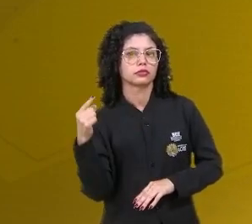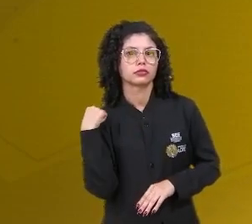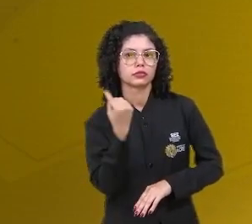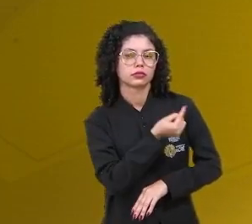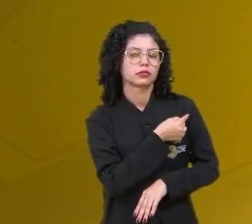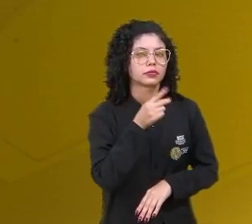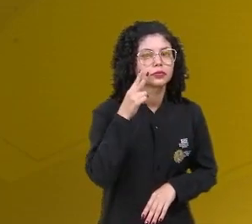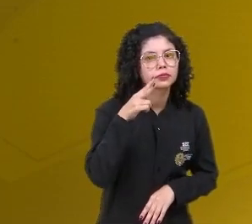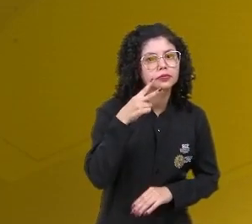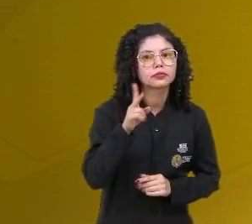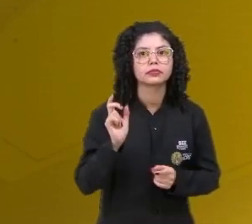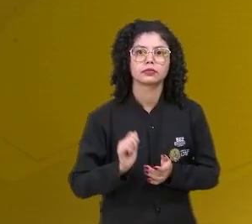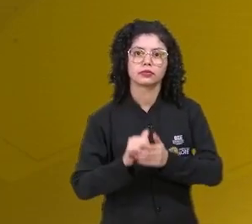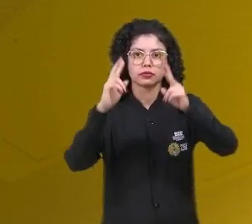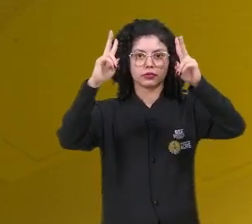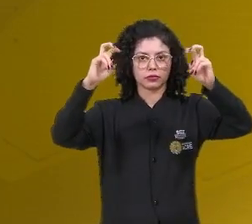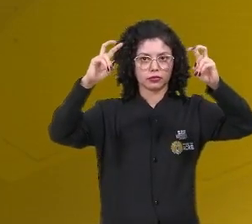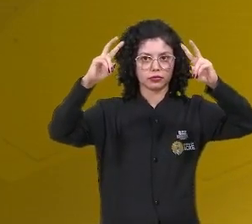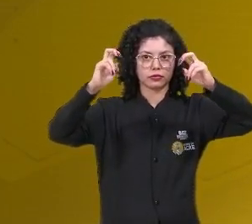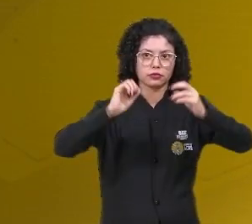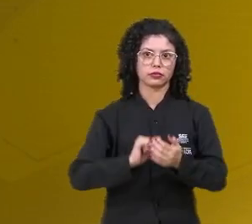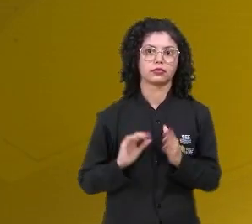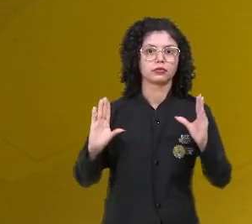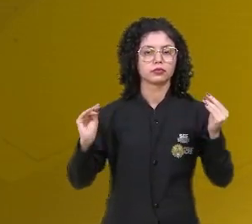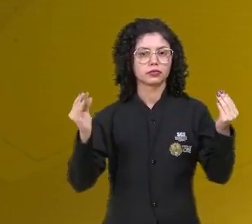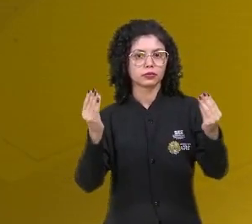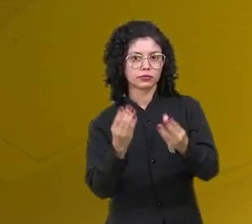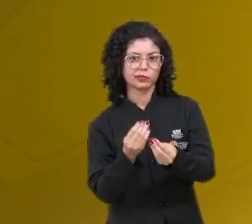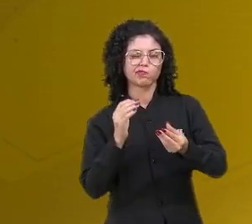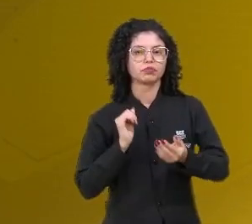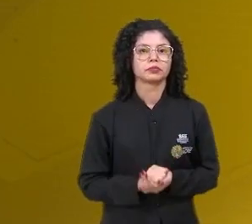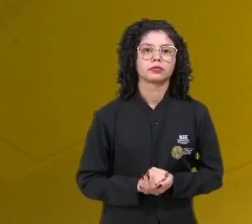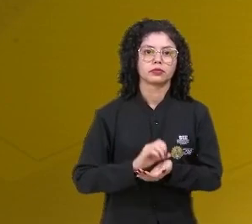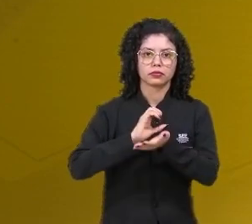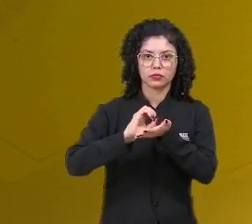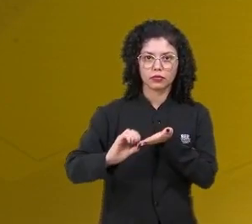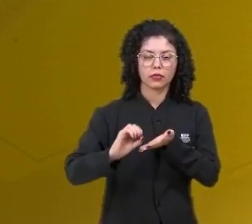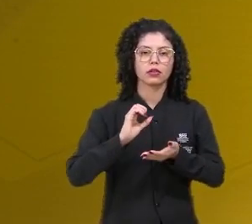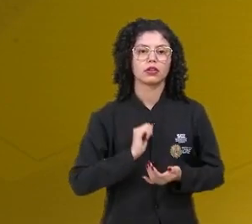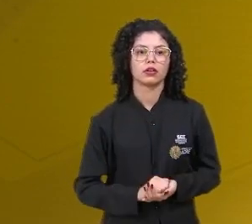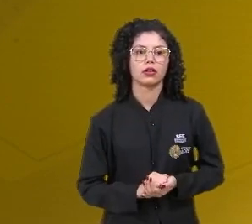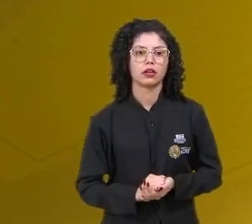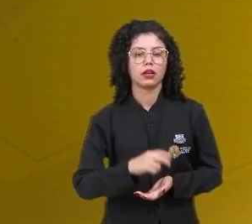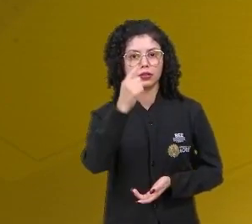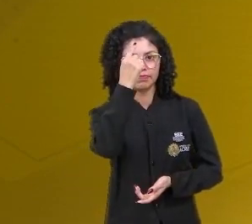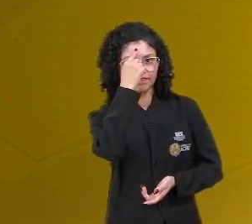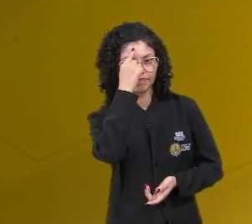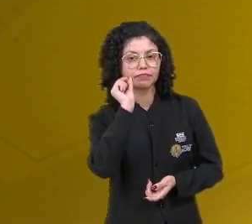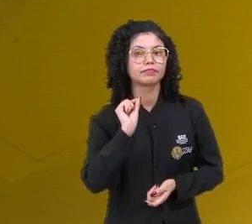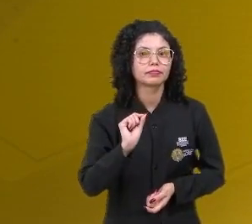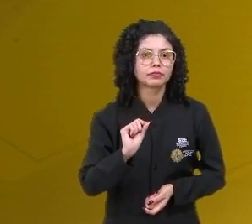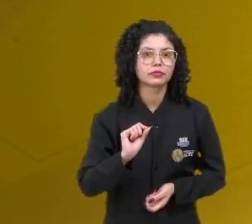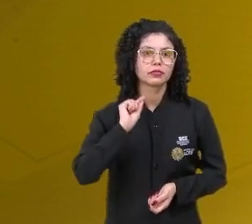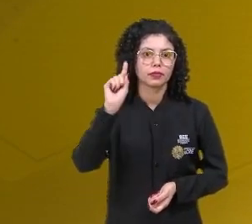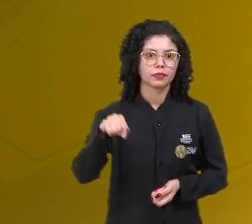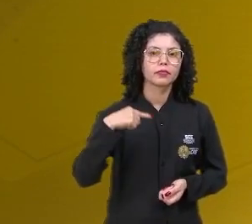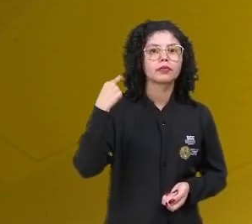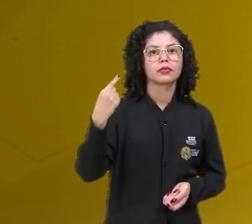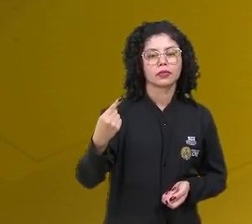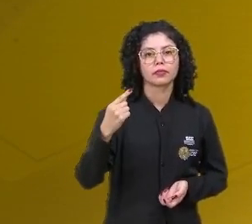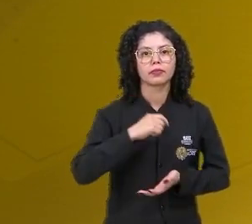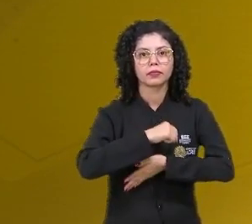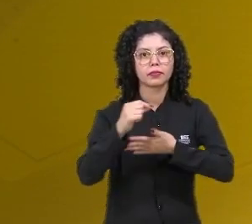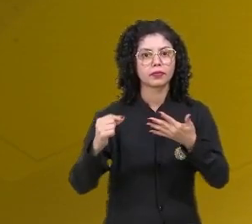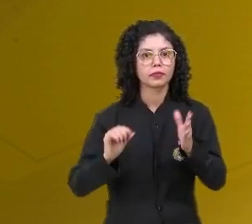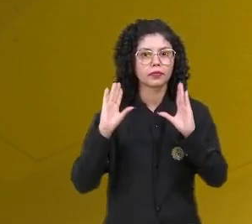gente escuta aí o termo de substâncias, compostos orgânicos, vem logo à nossa mente aquele tipo